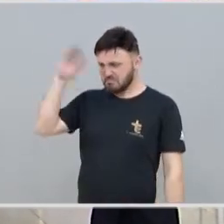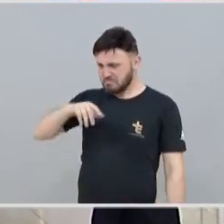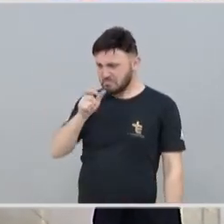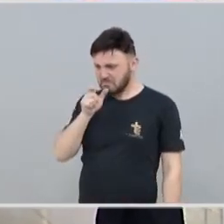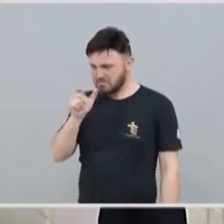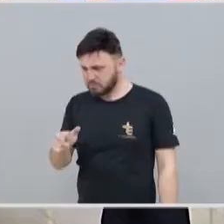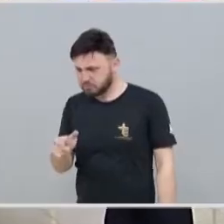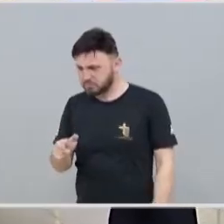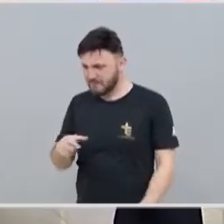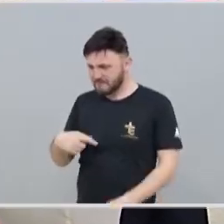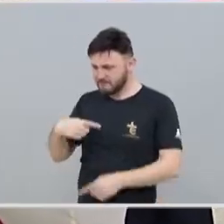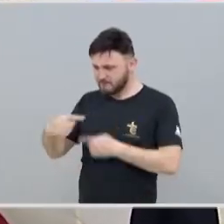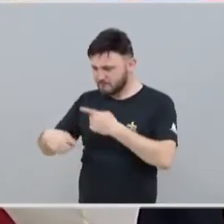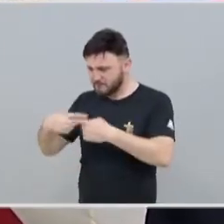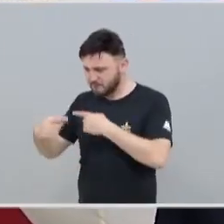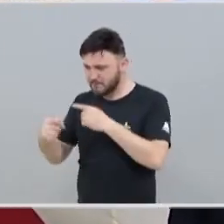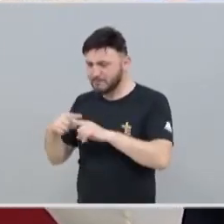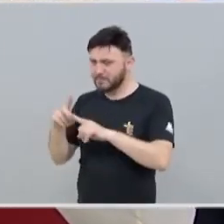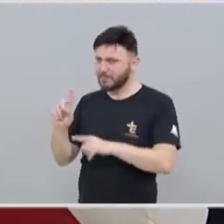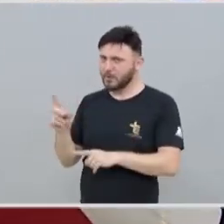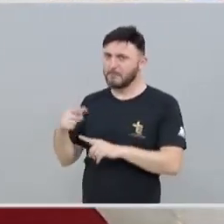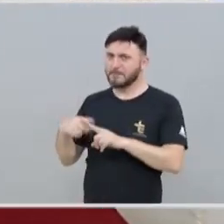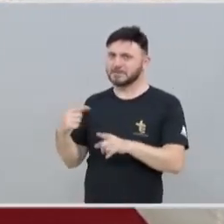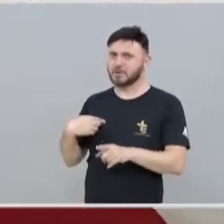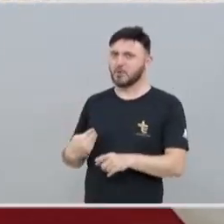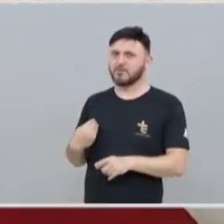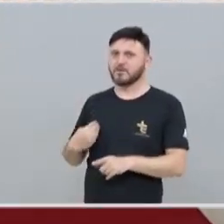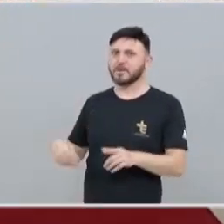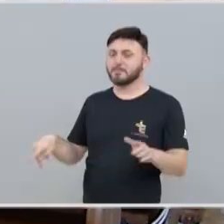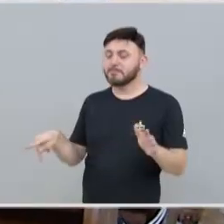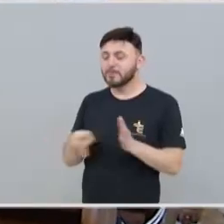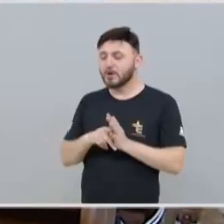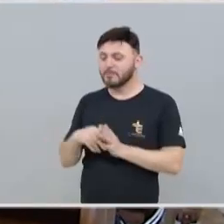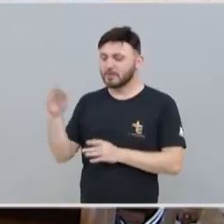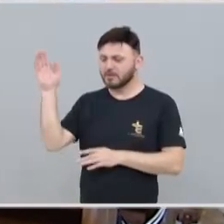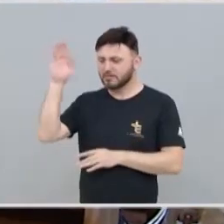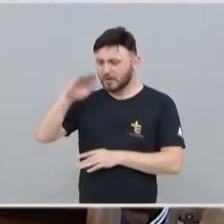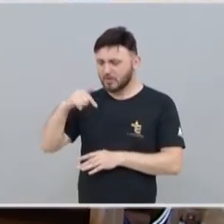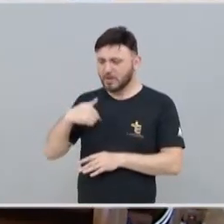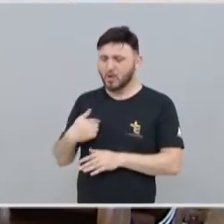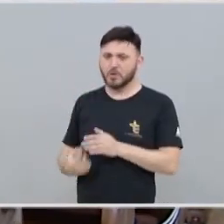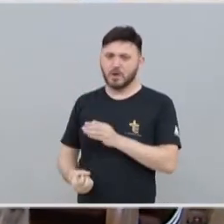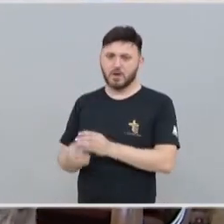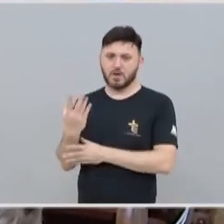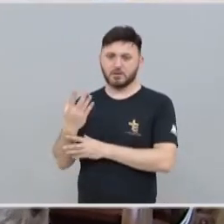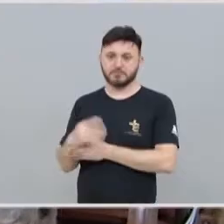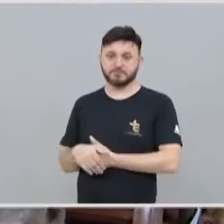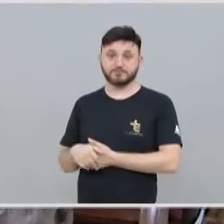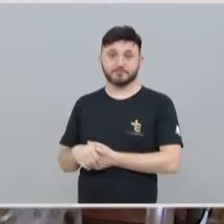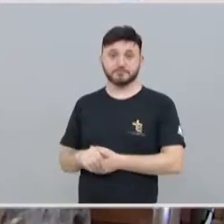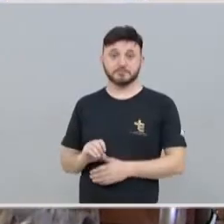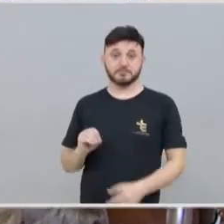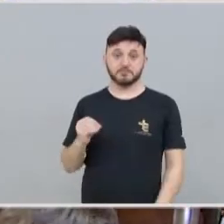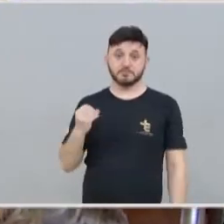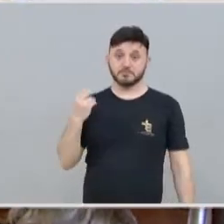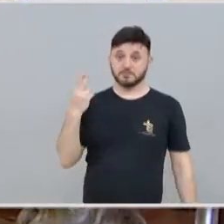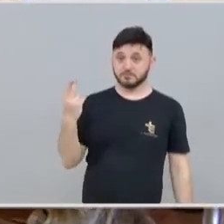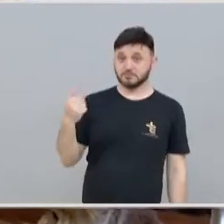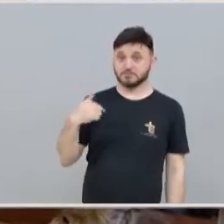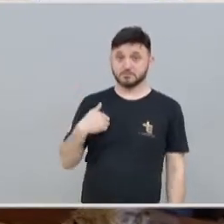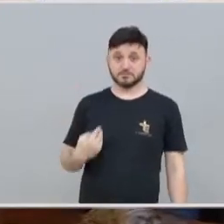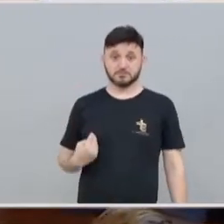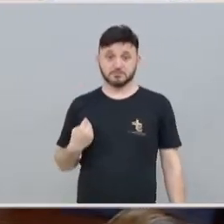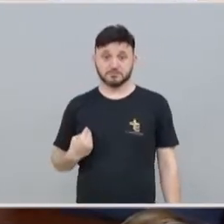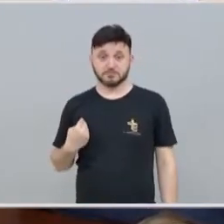mas eu viverei a desgraça que eu criei ou eu viverei